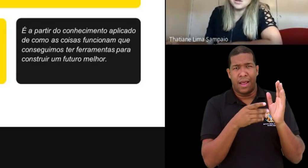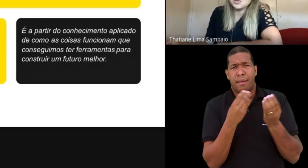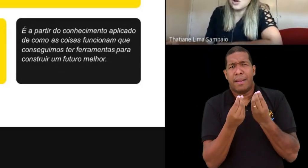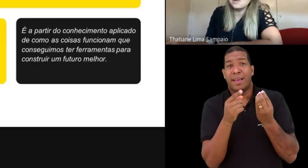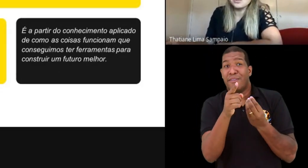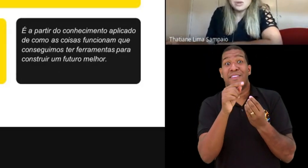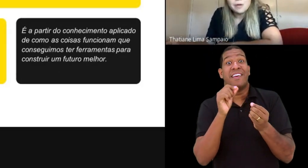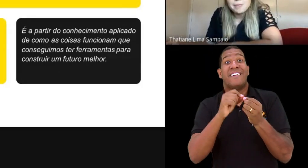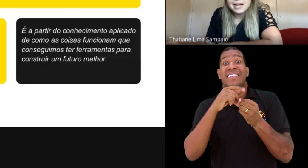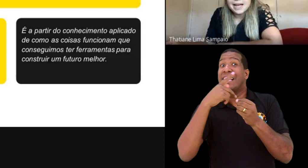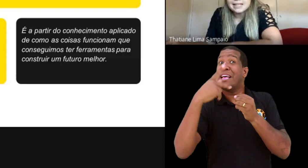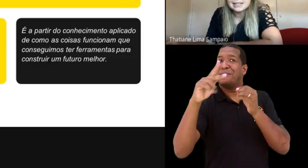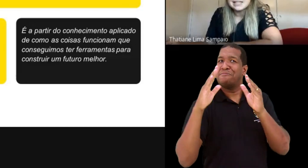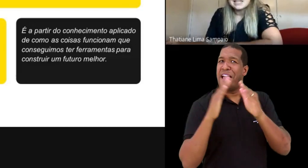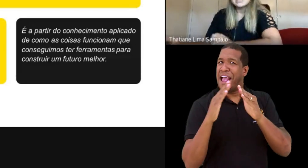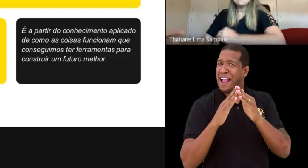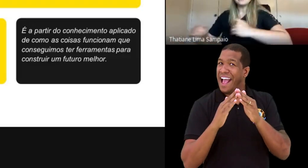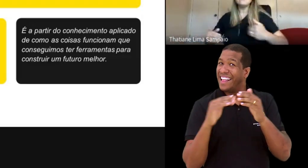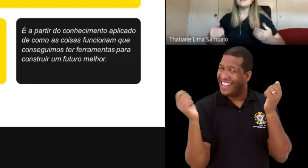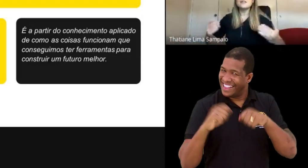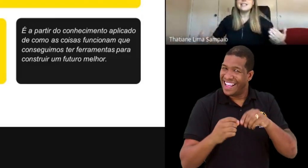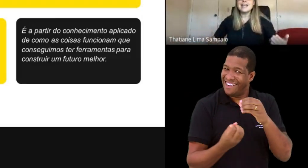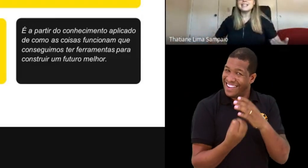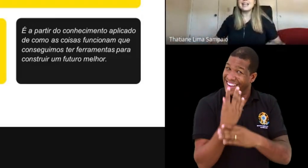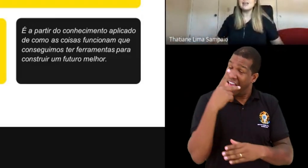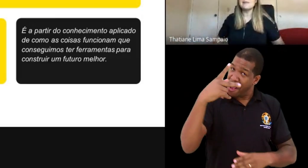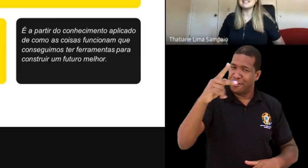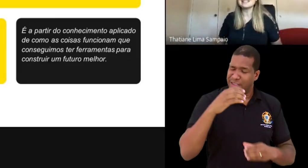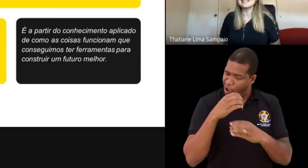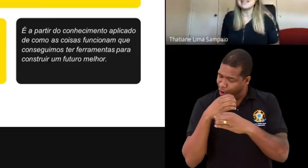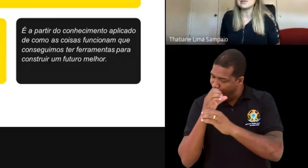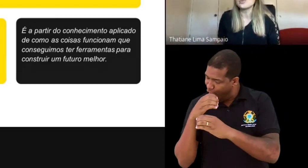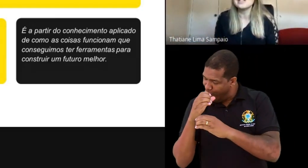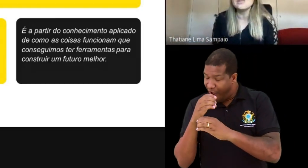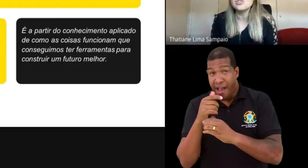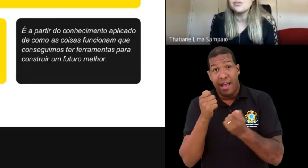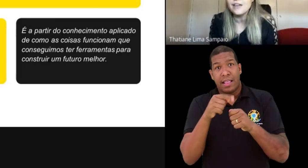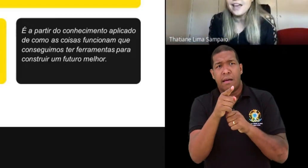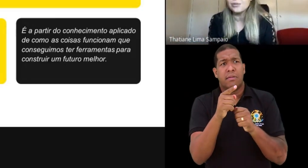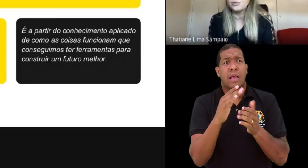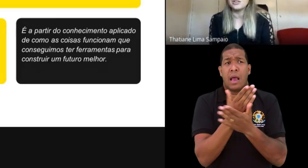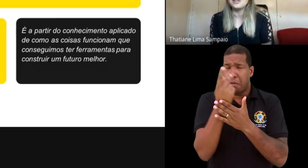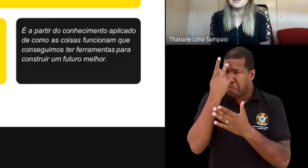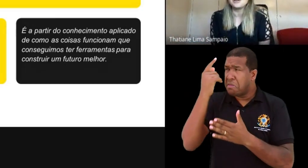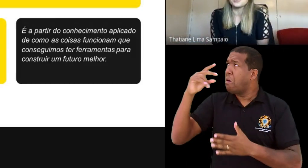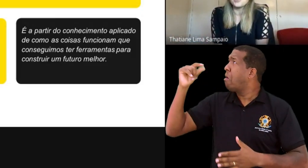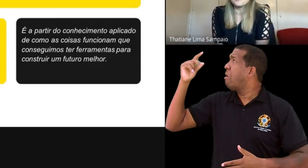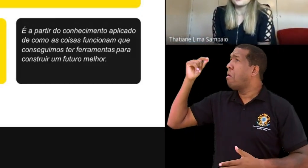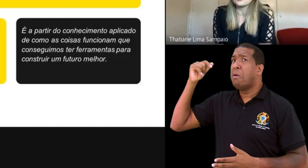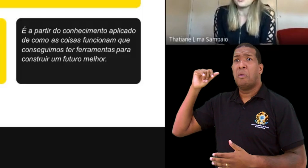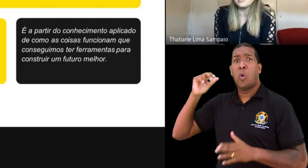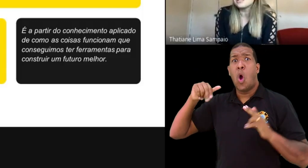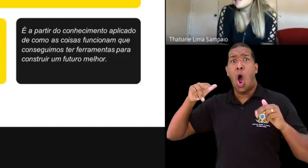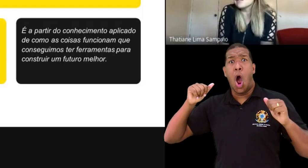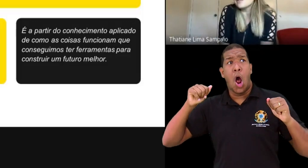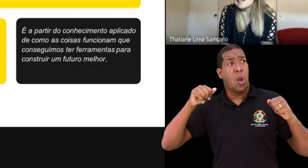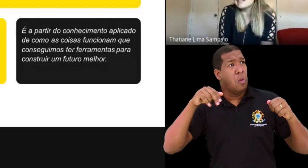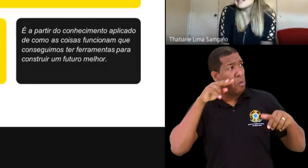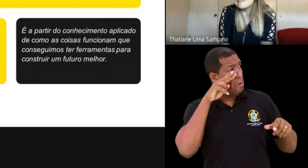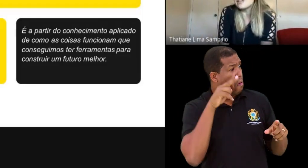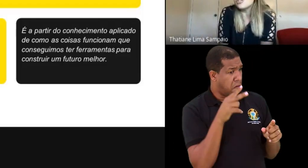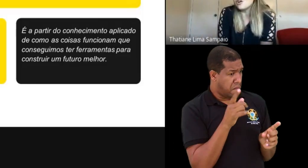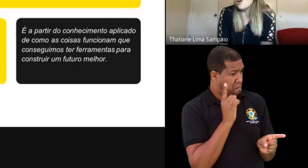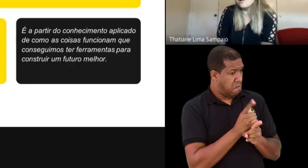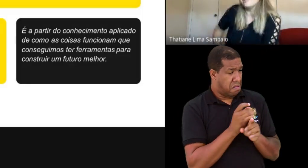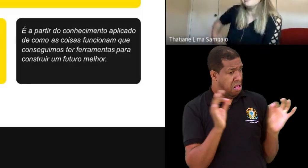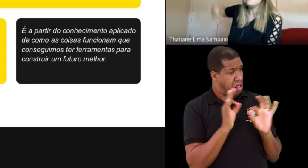montar um microscópio na sua própria casa. E para que vocês tenham mais acesso aos que não tiveram, nunca viram um microscópio com os outros colegas, vocês vão ter acesso